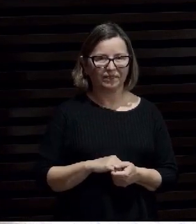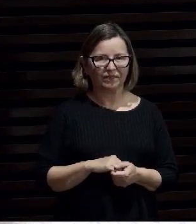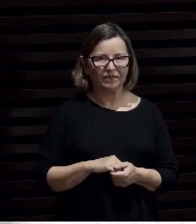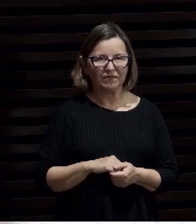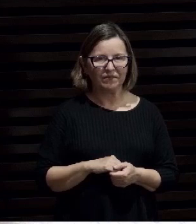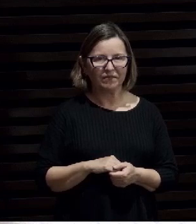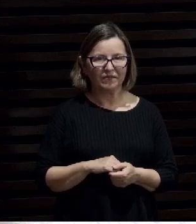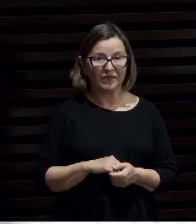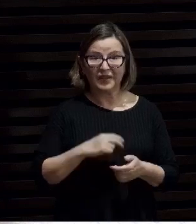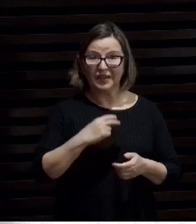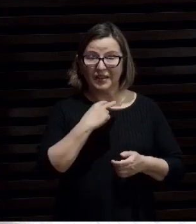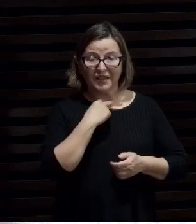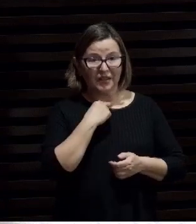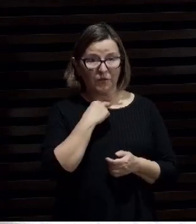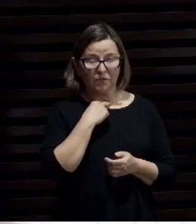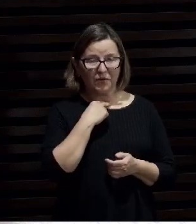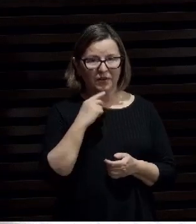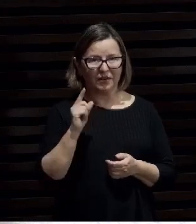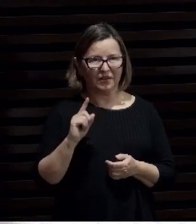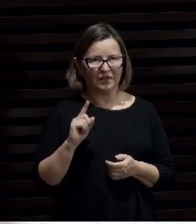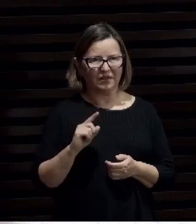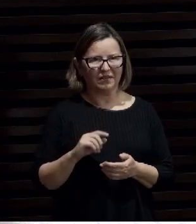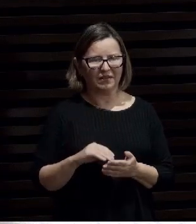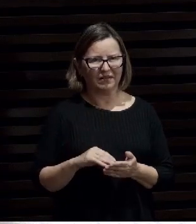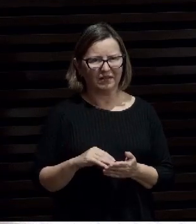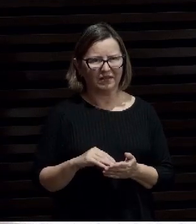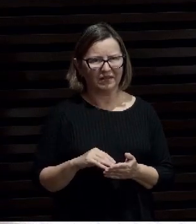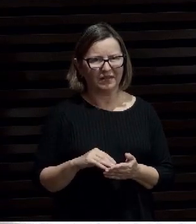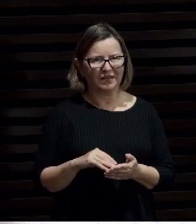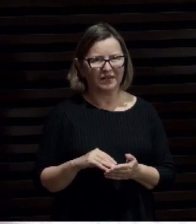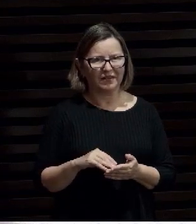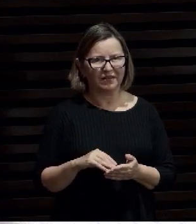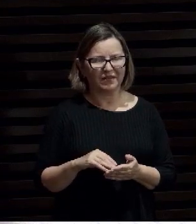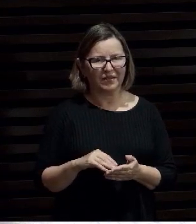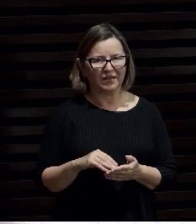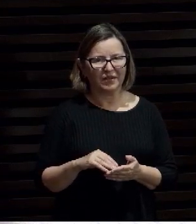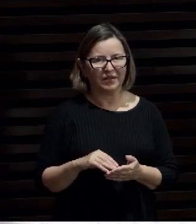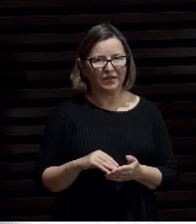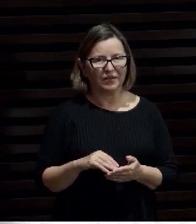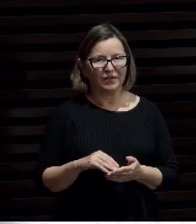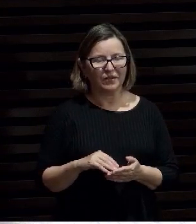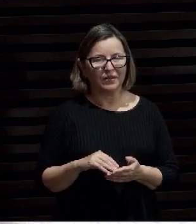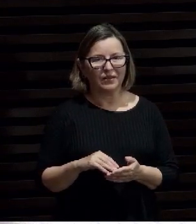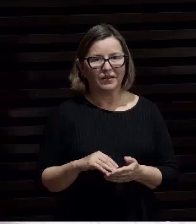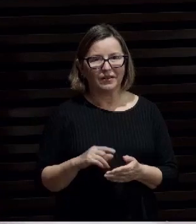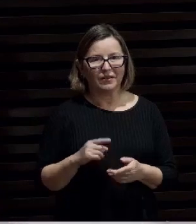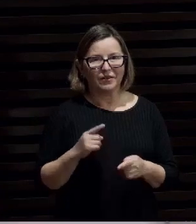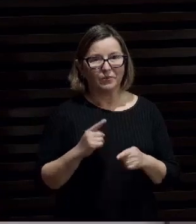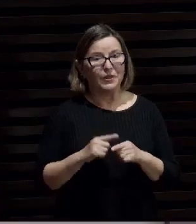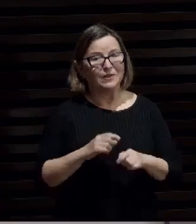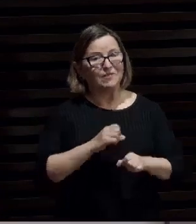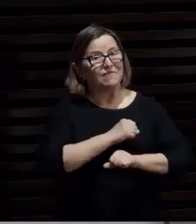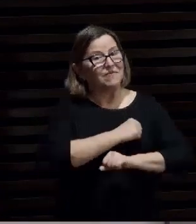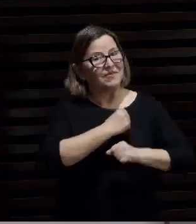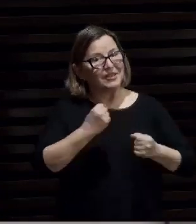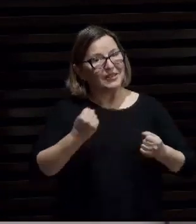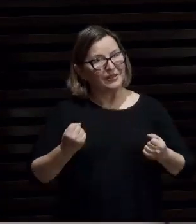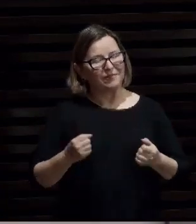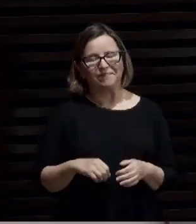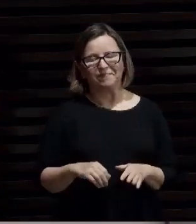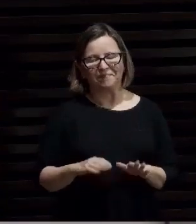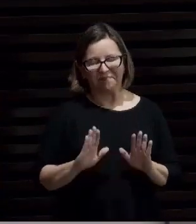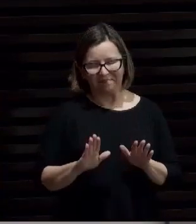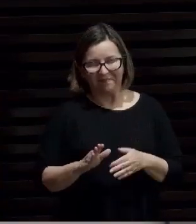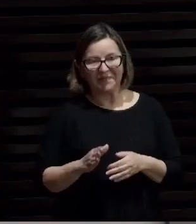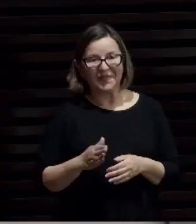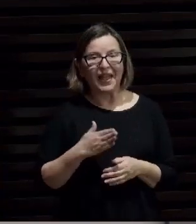E não pode, não é no sentido de inabilidade, é de total incapacidade. A minha filhinha mais